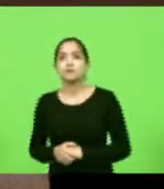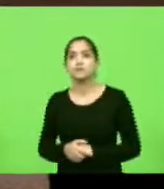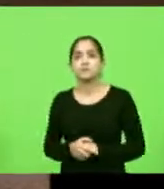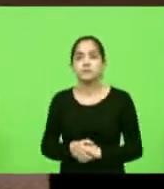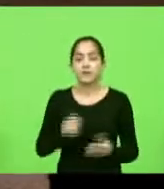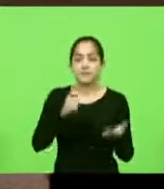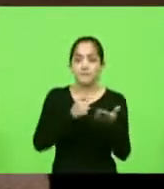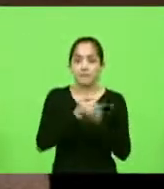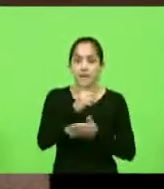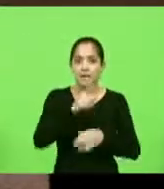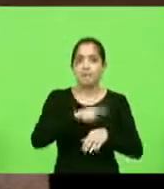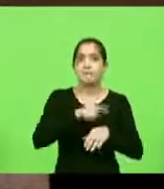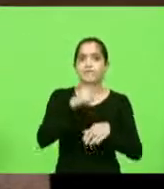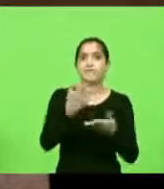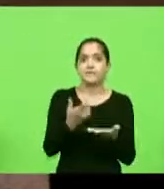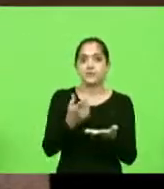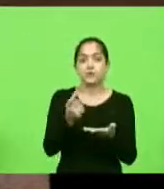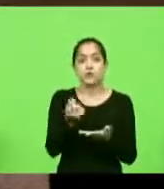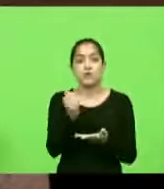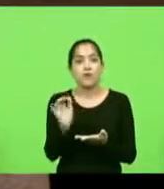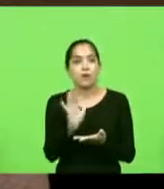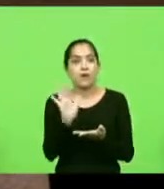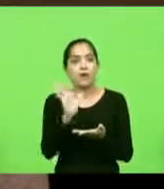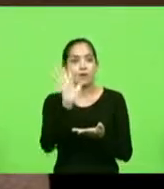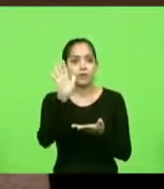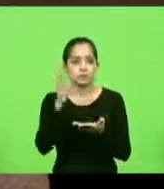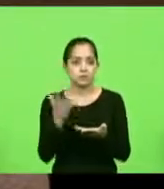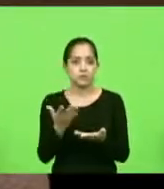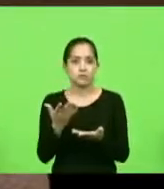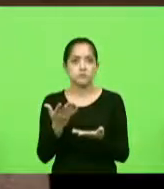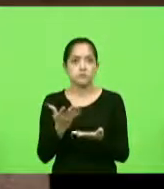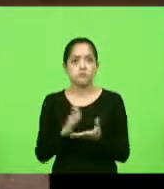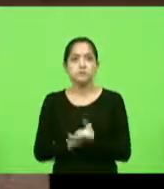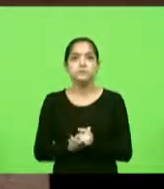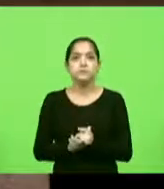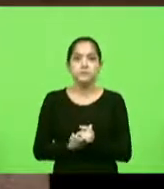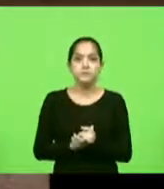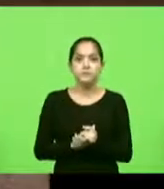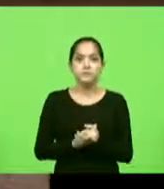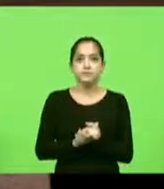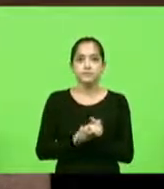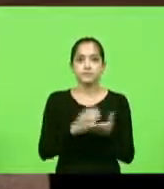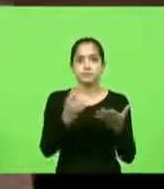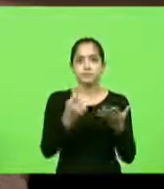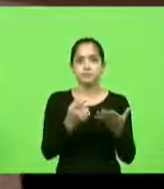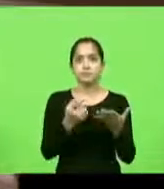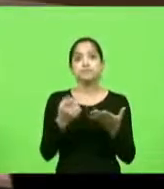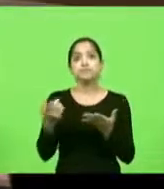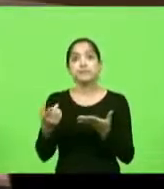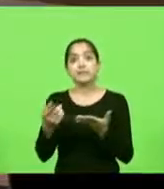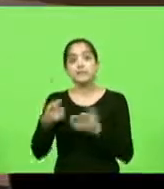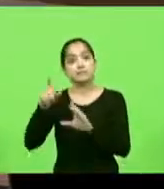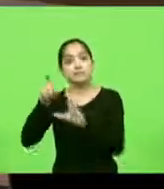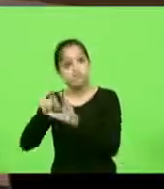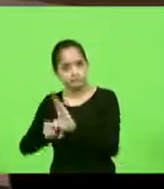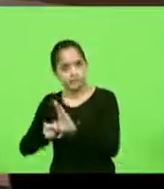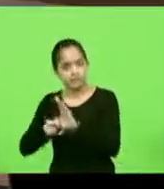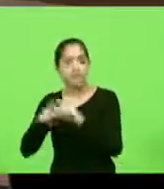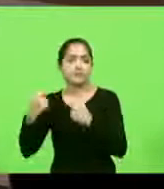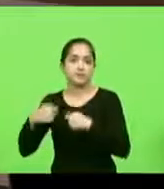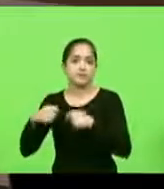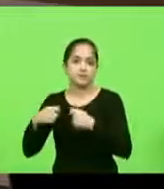um valor enorme para um dos top 10 que devem para o Estado de Santa Catarina. Calma